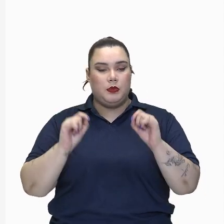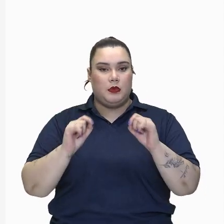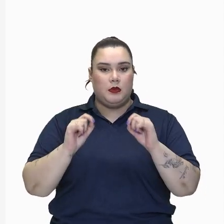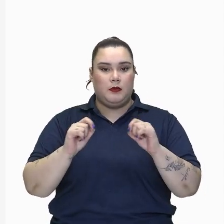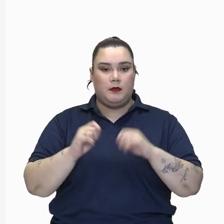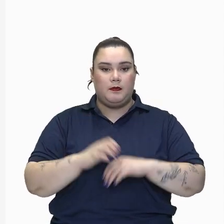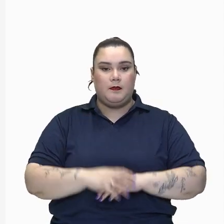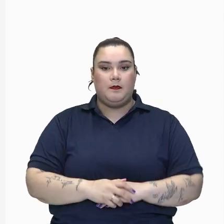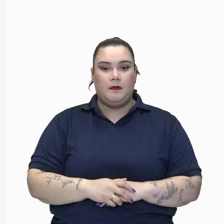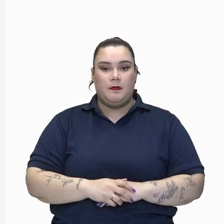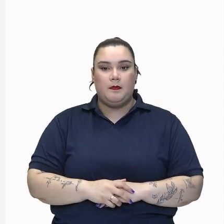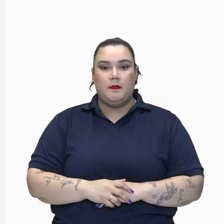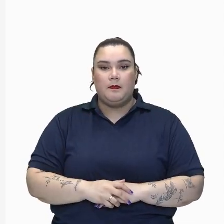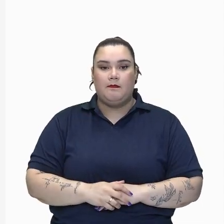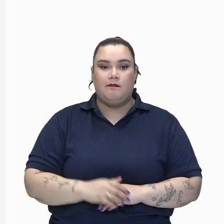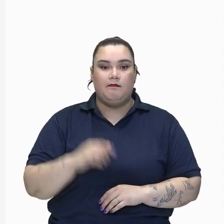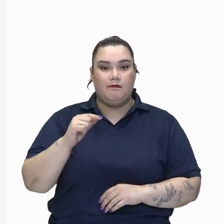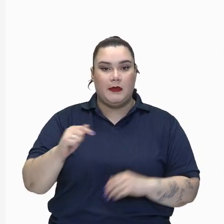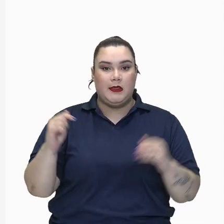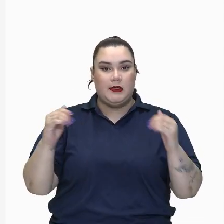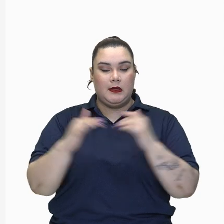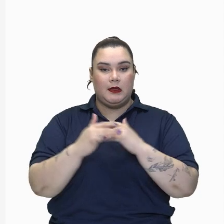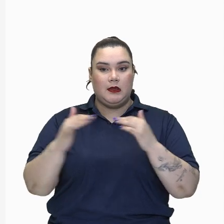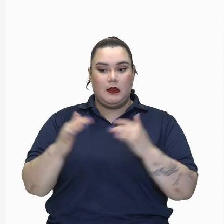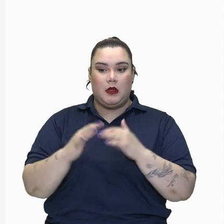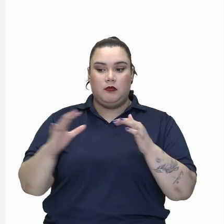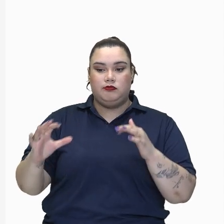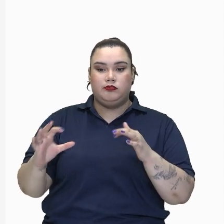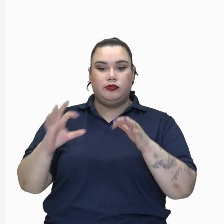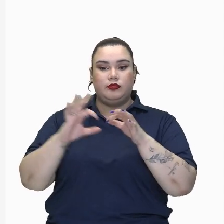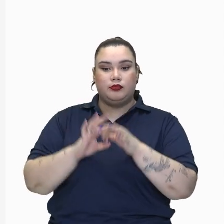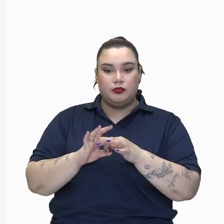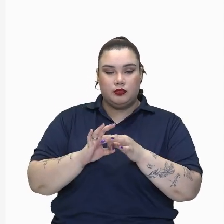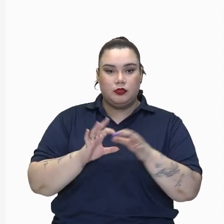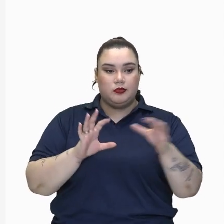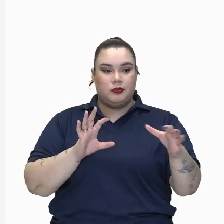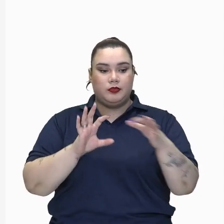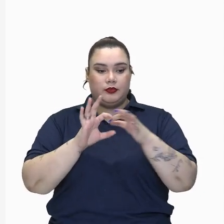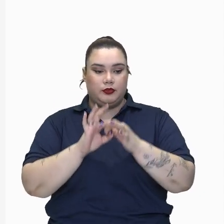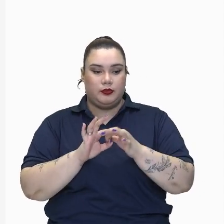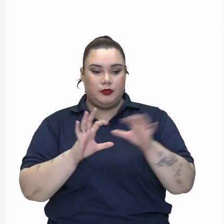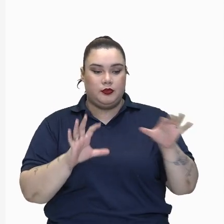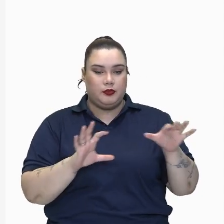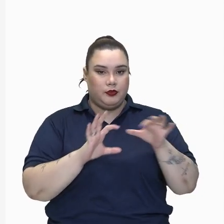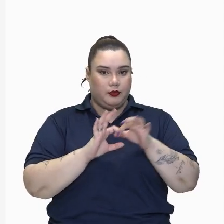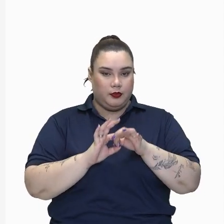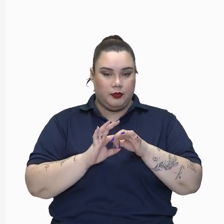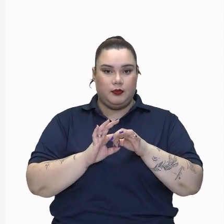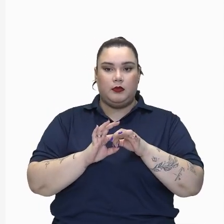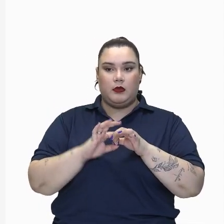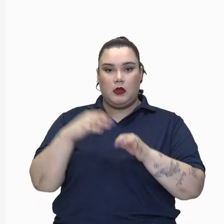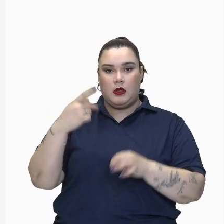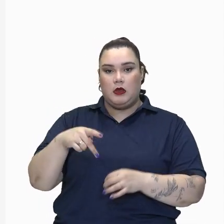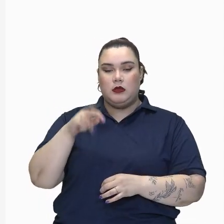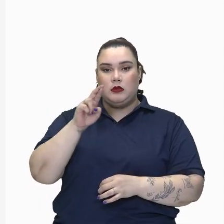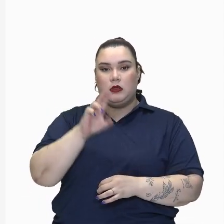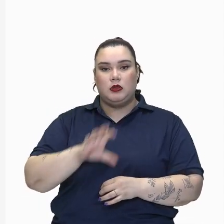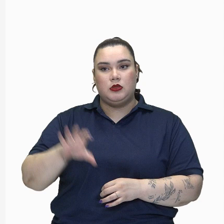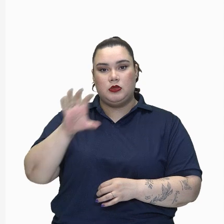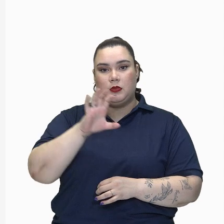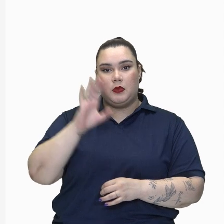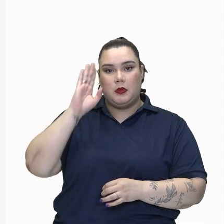é aquela integração física dos municípios, né, a região central, a